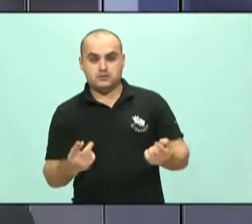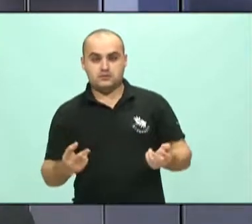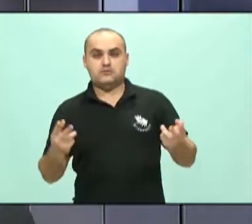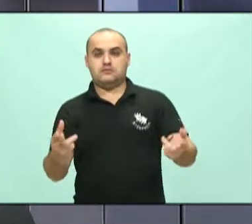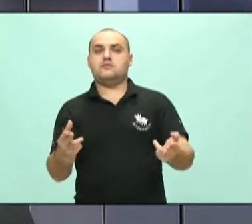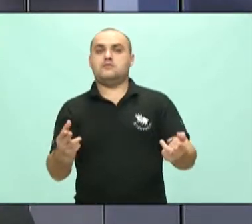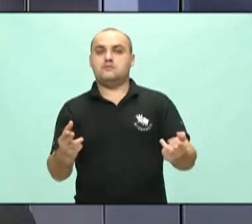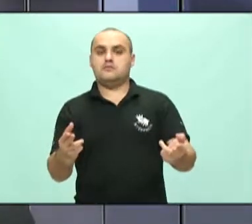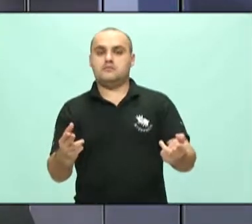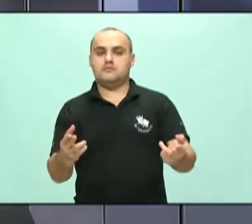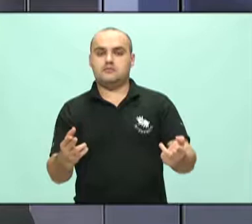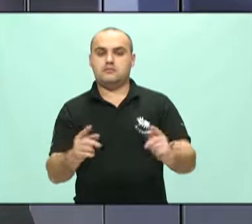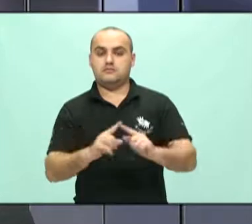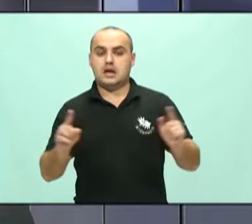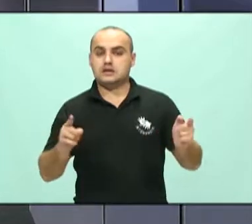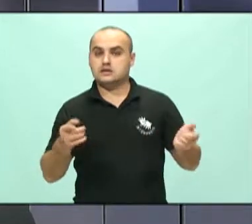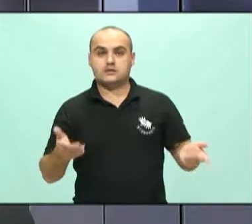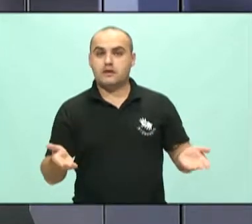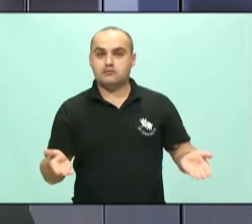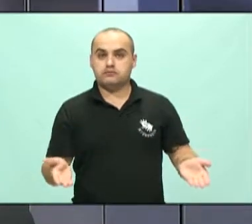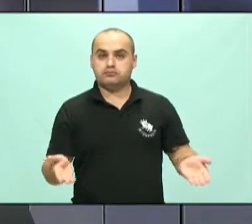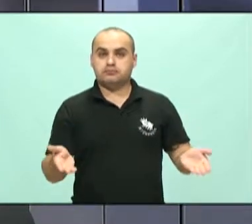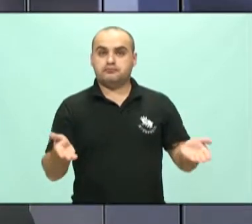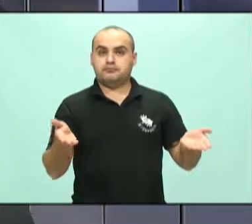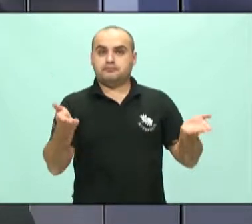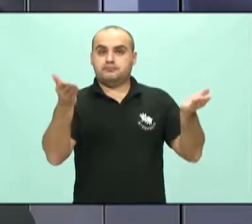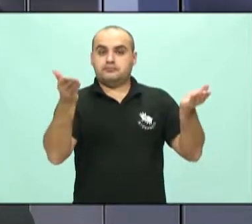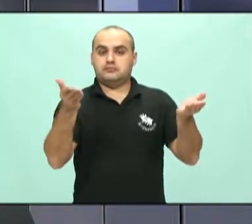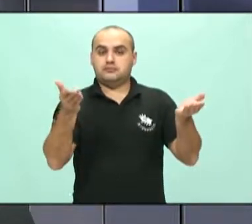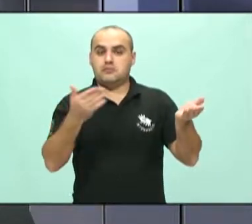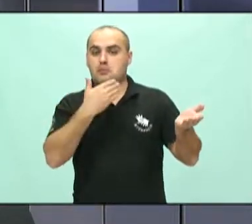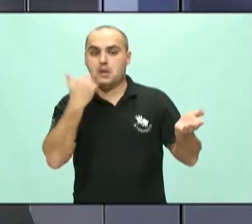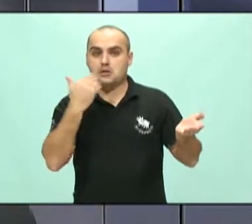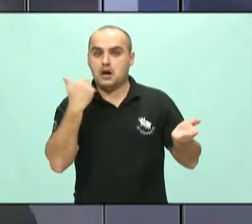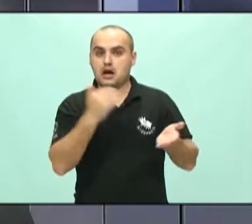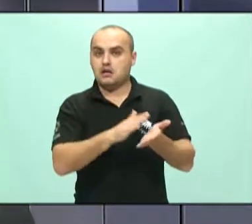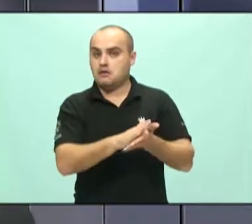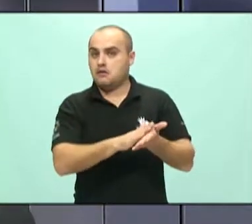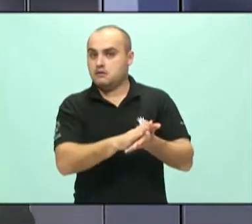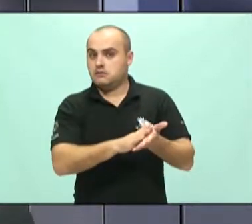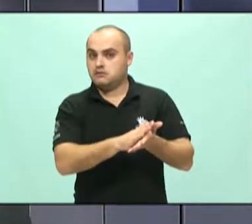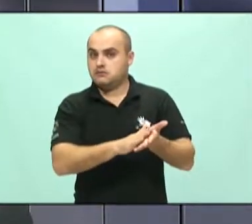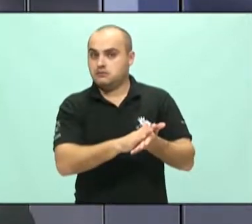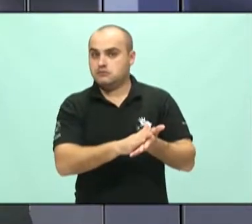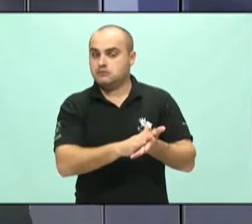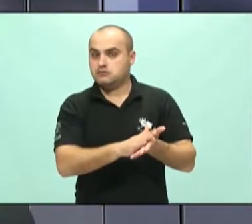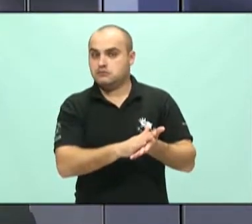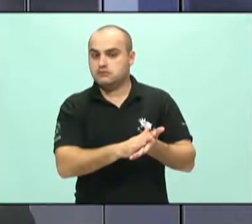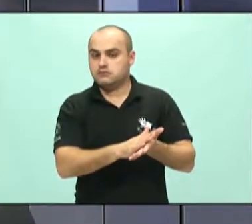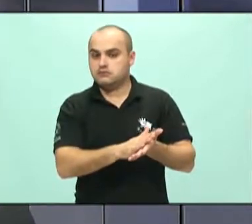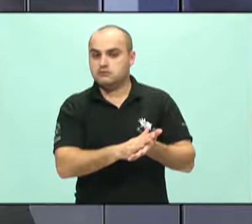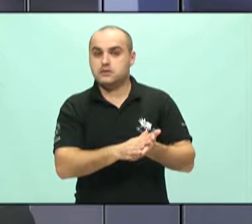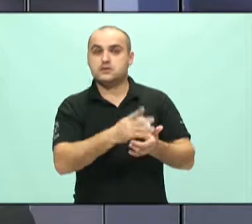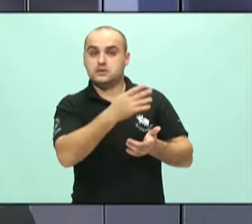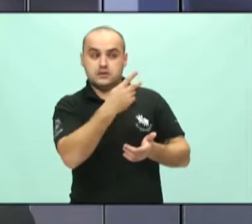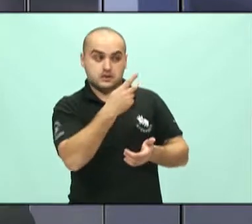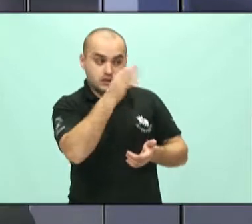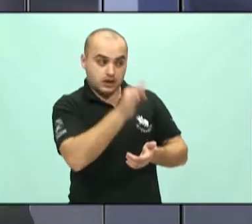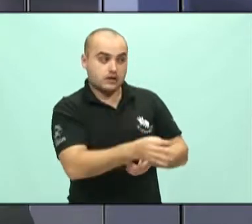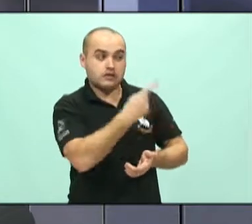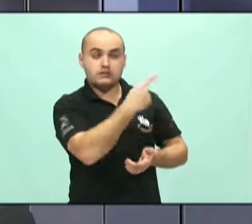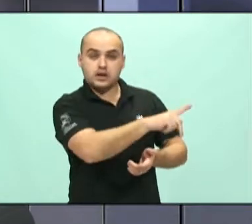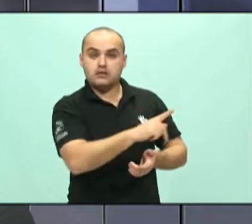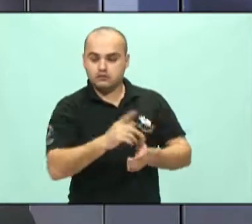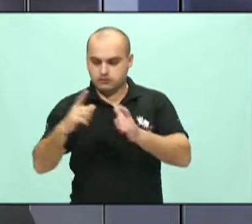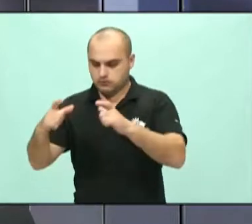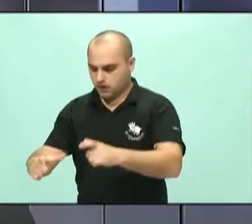os dois, mas isso não vai fazer crescer, isso não vai melhorar. O certo seria encher o teu prato também. Trago